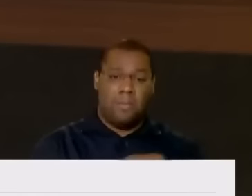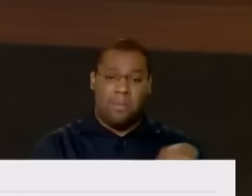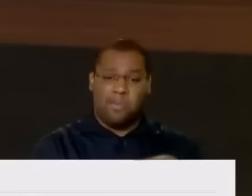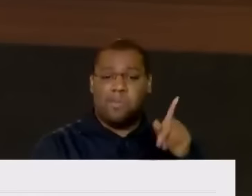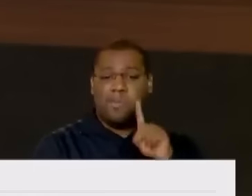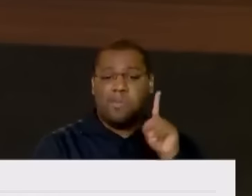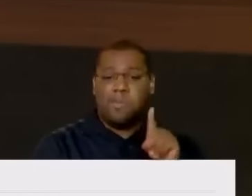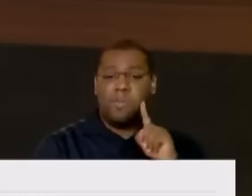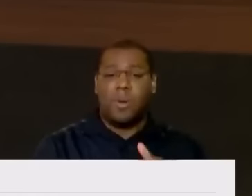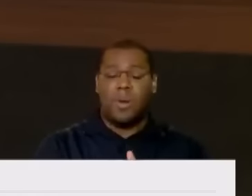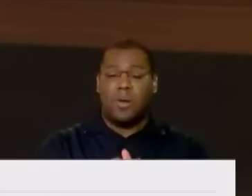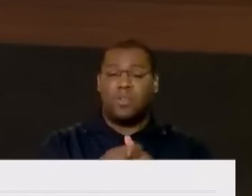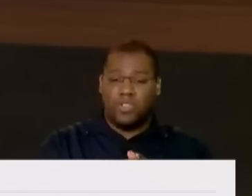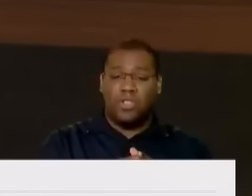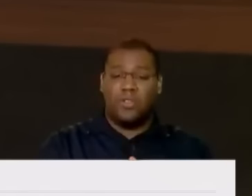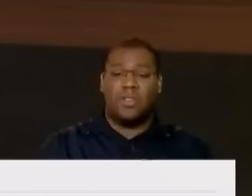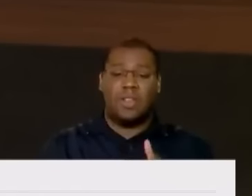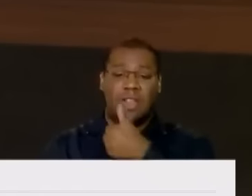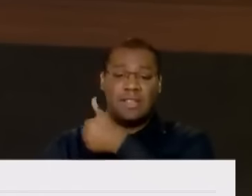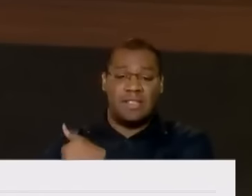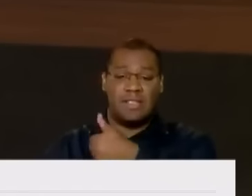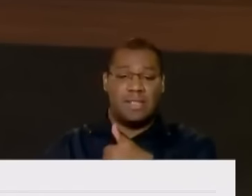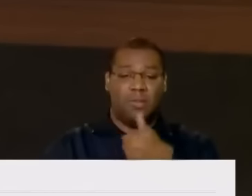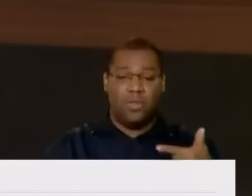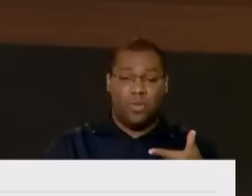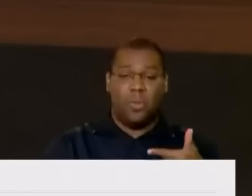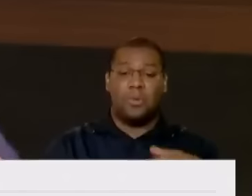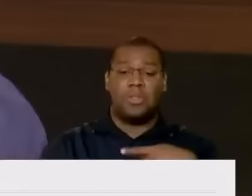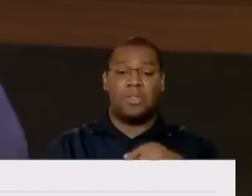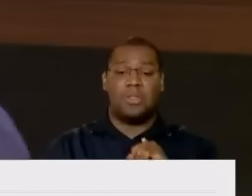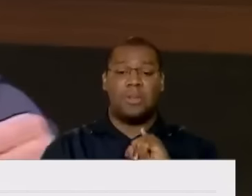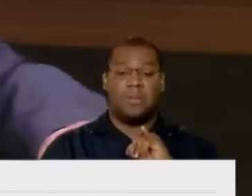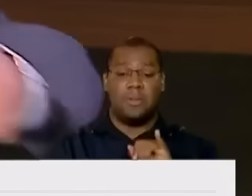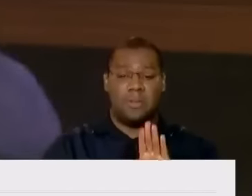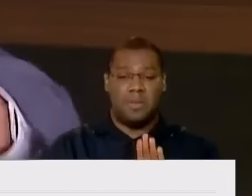é 112% do PIB. A dívida do Japão é